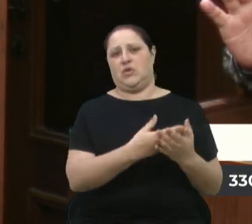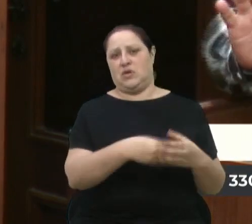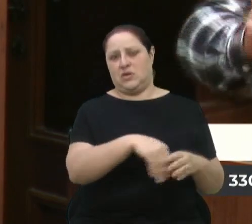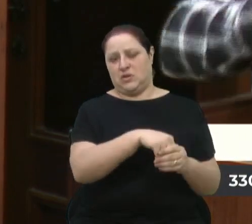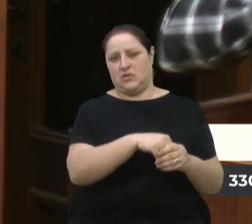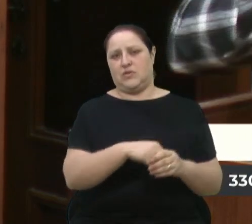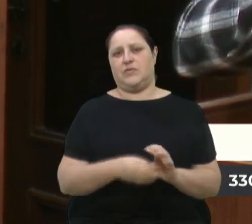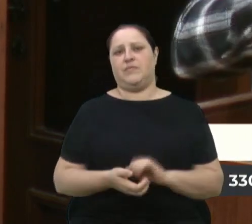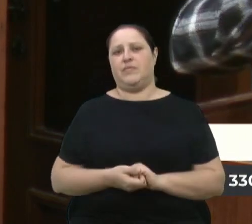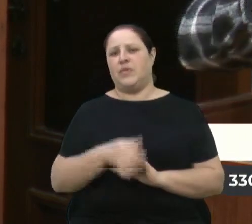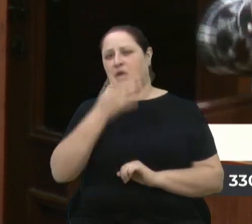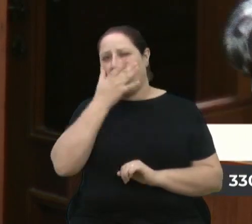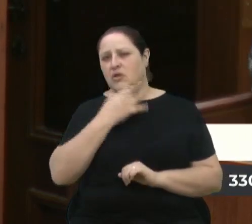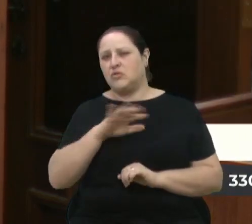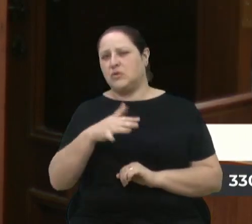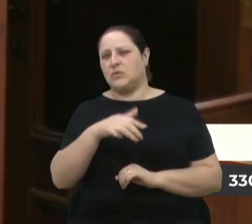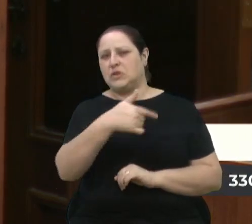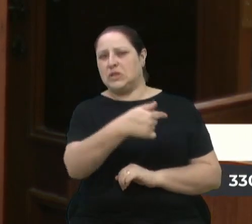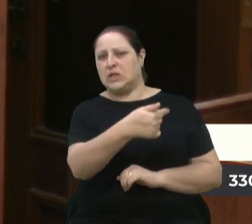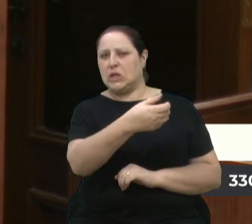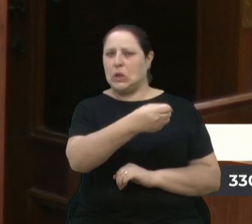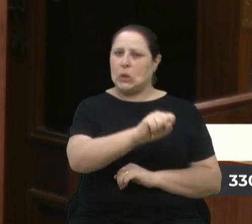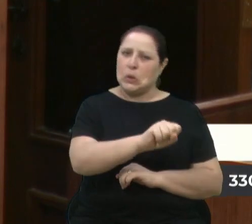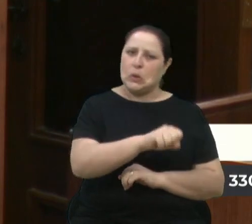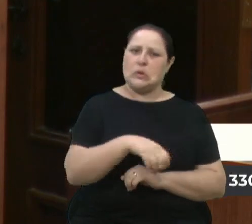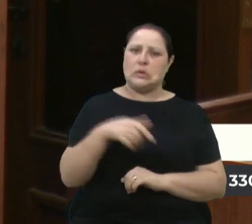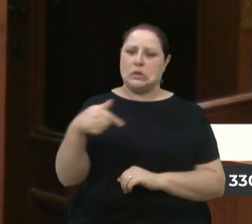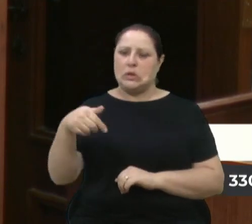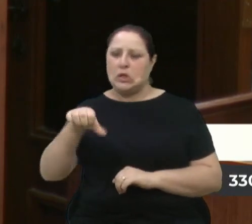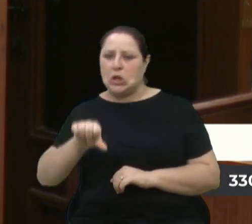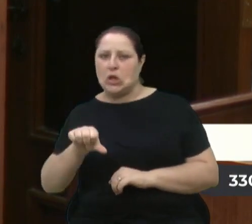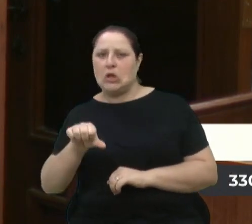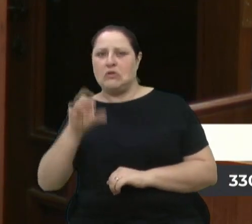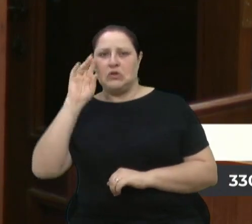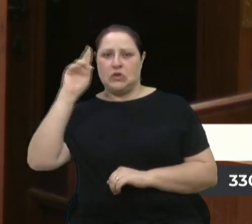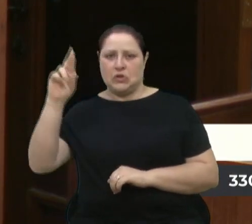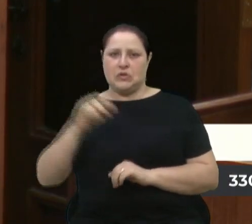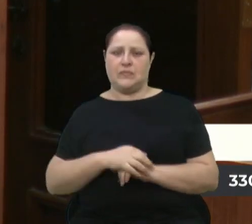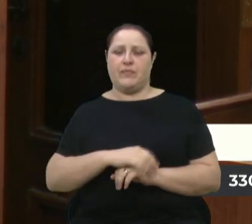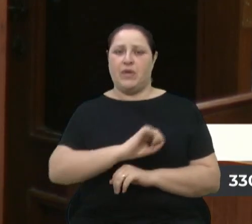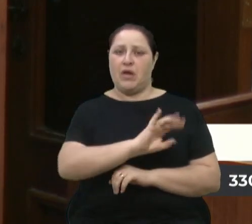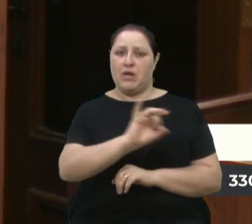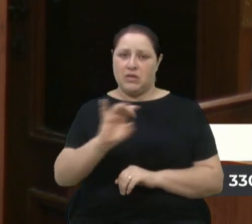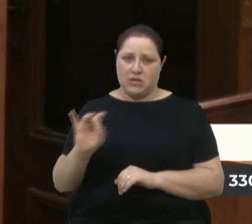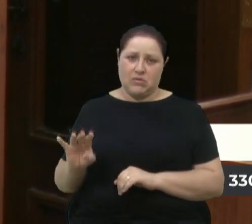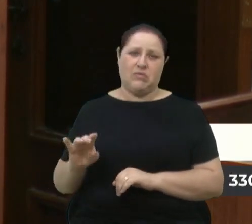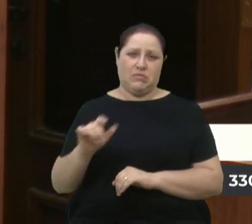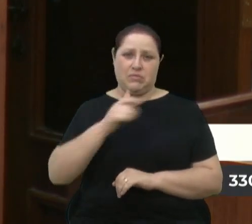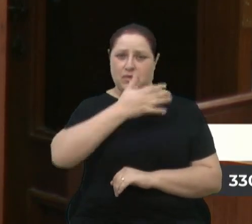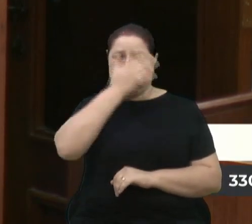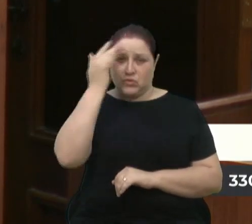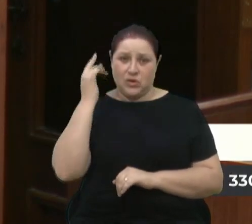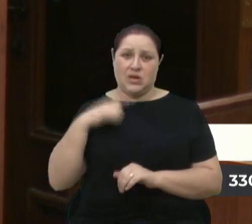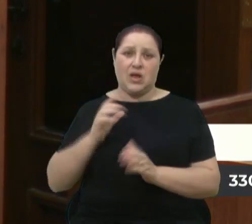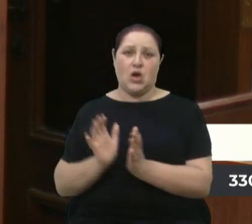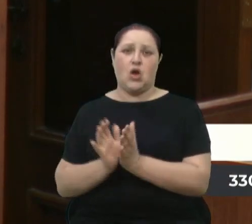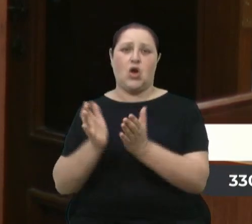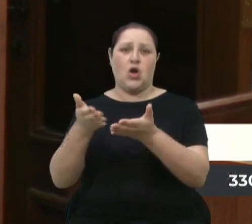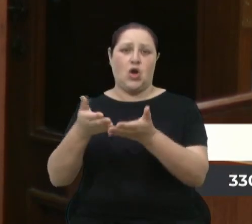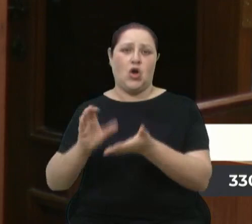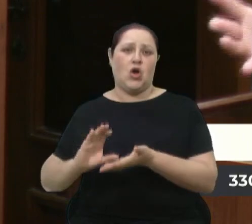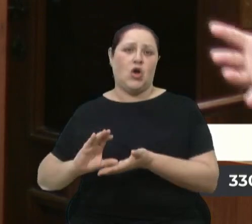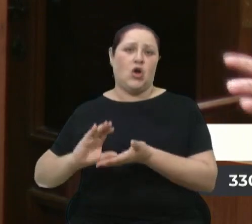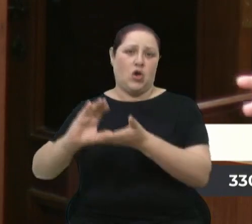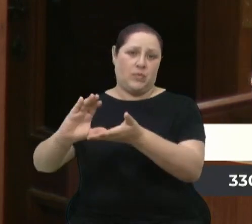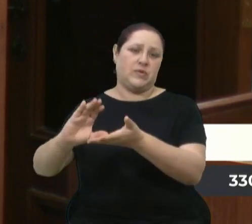Mas provavelmente uns 78, 79 diretores. Esses diretores têm uma comissão que